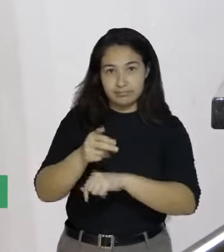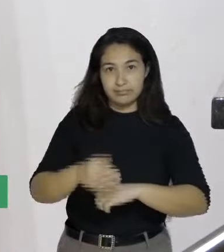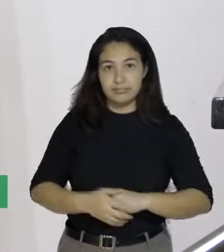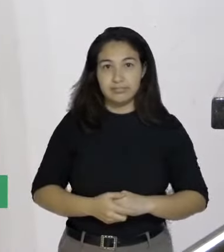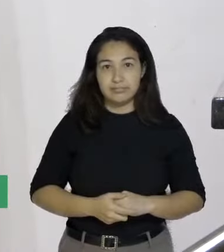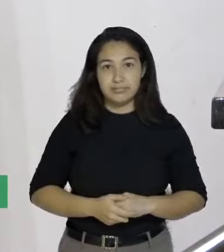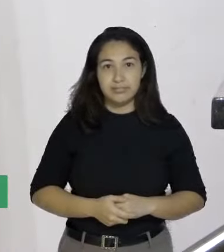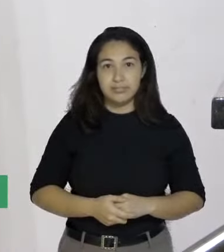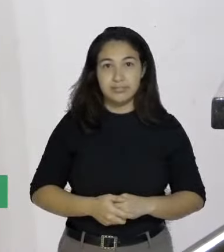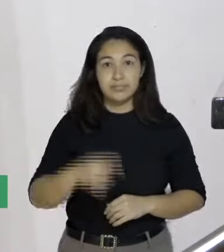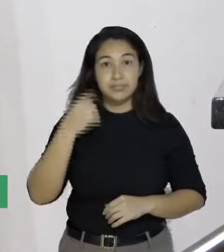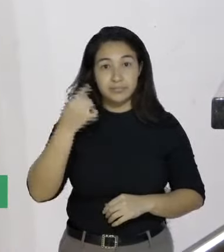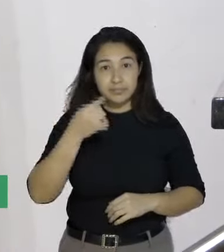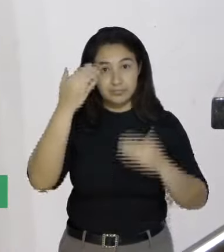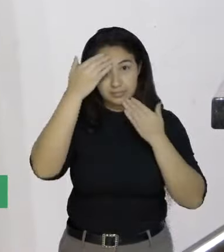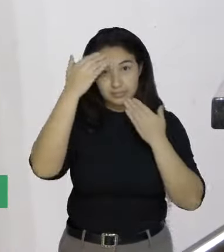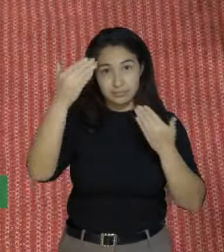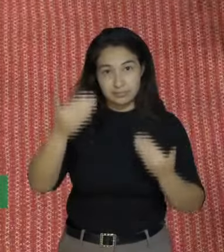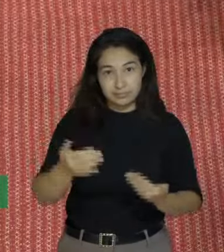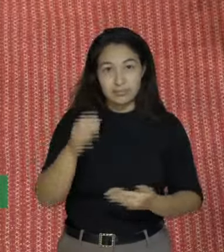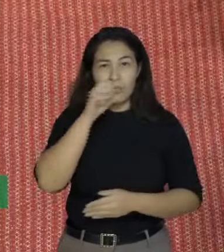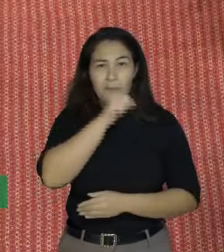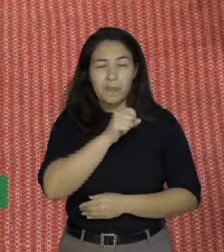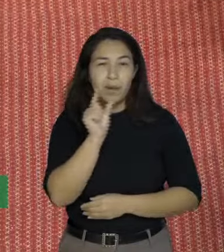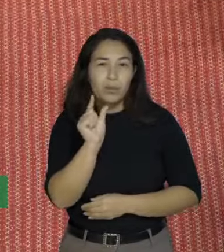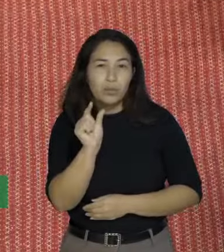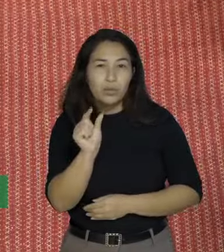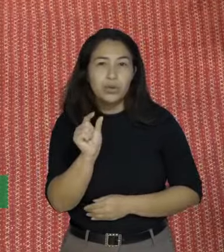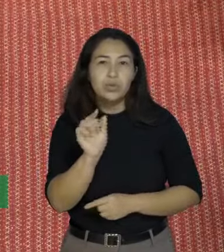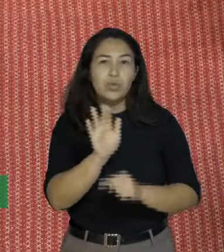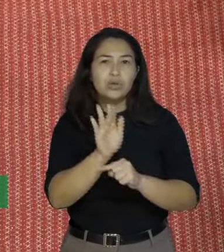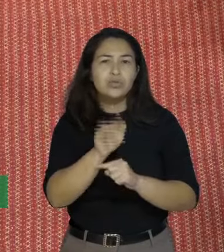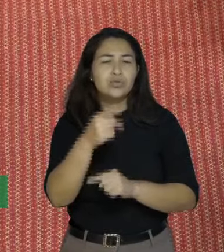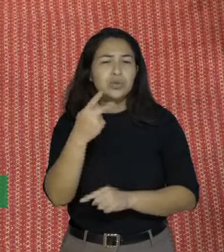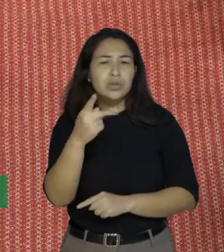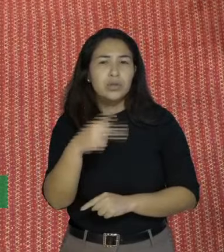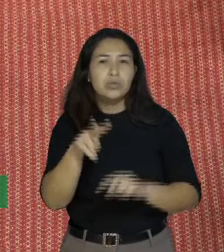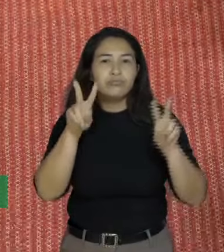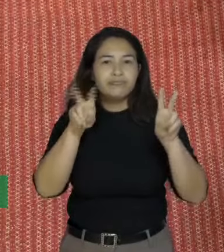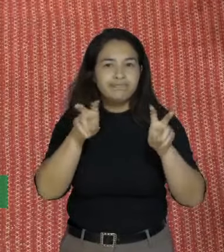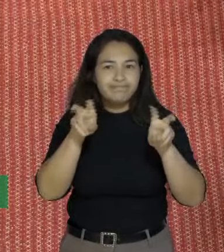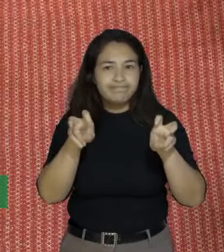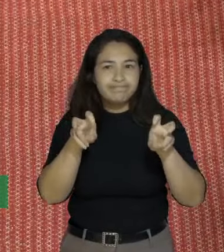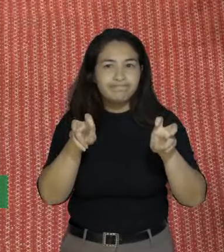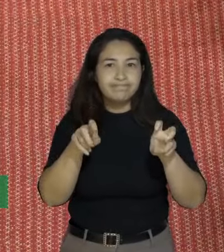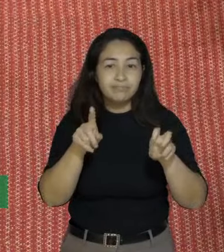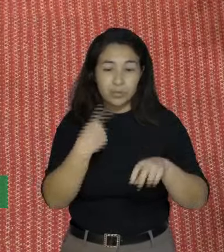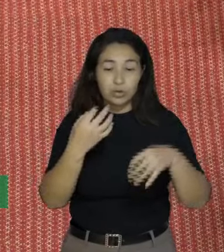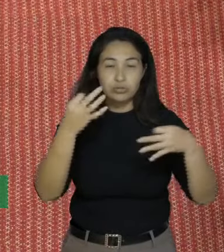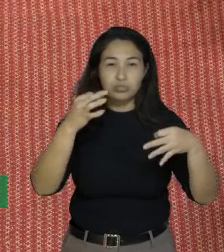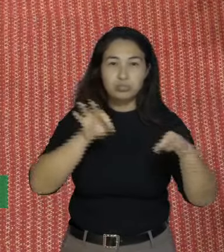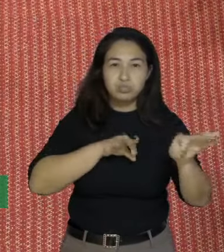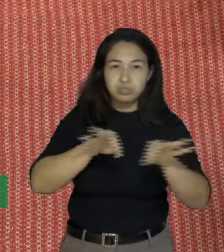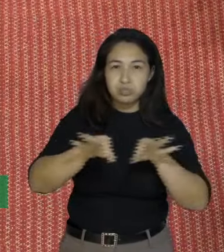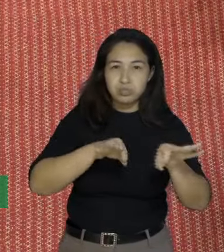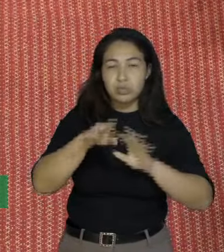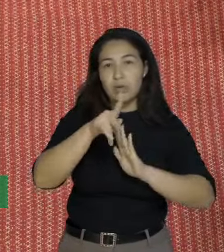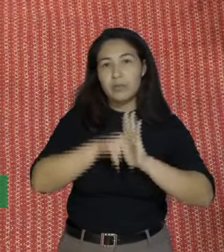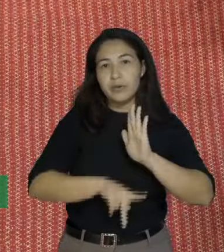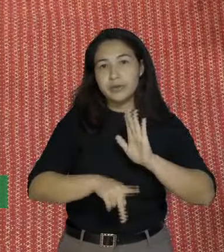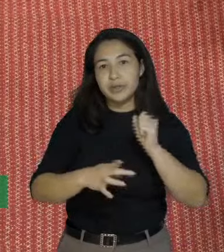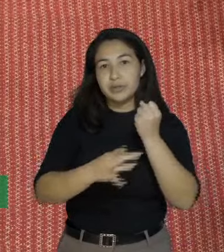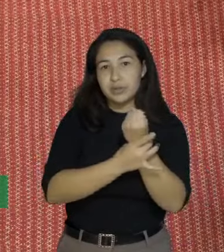pela palavra Boa tarde bem rapidinho só para colaborar com a sua fala Nós também elaboramos um projeto a respeito de segurança